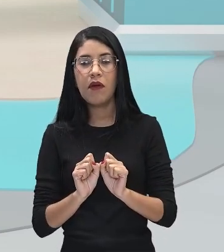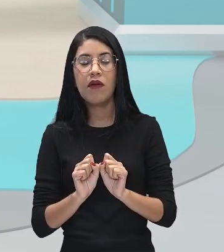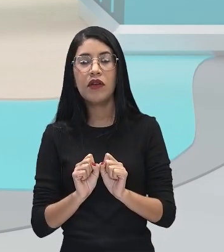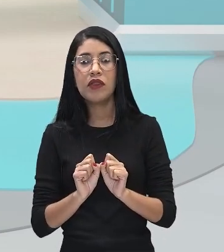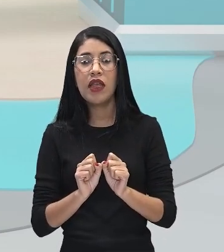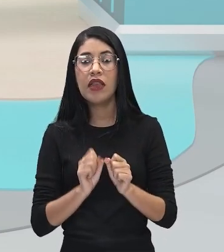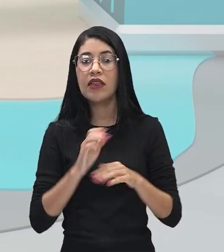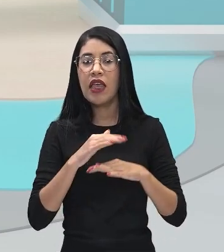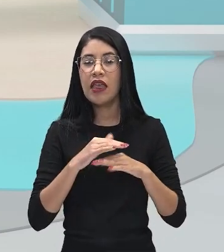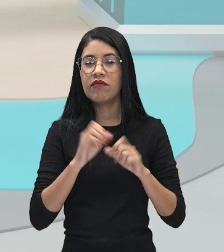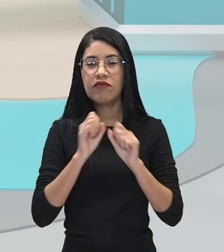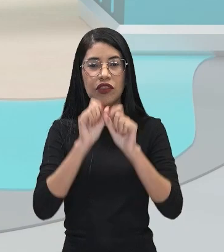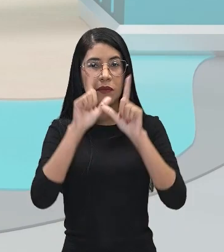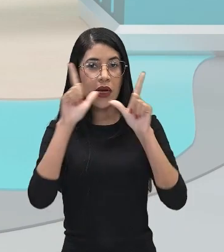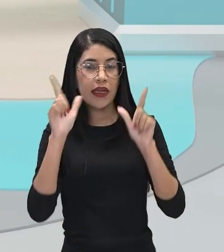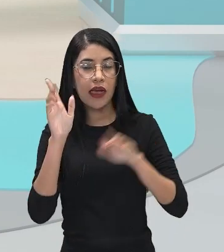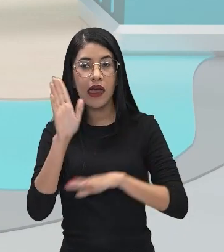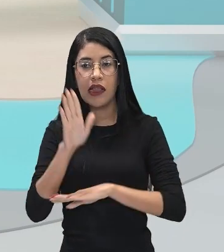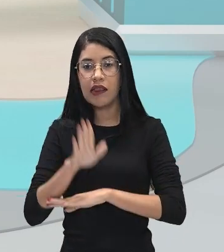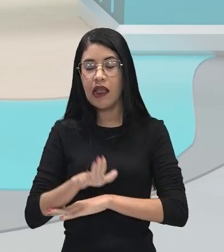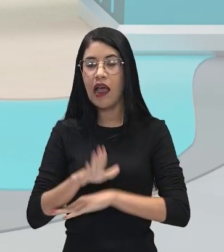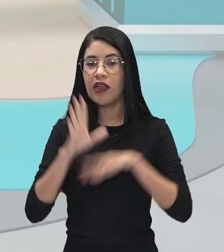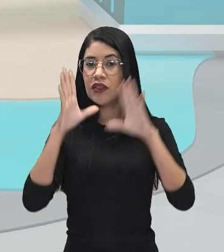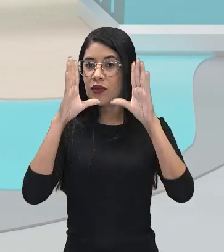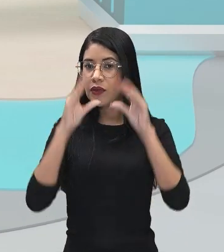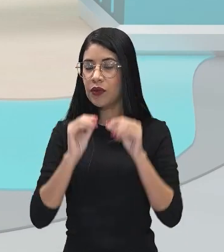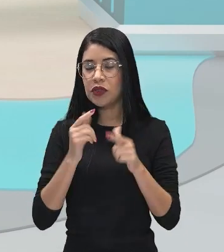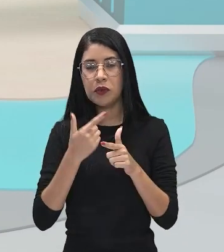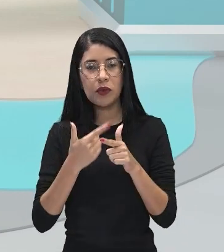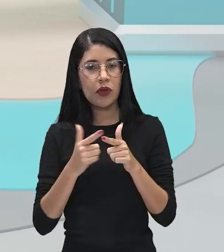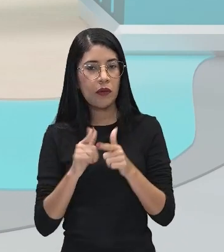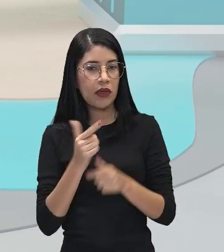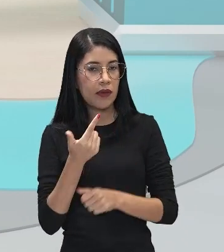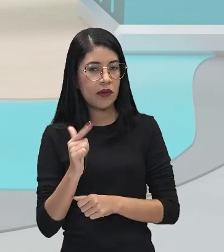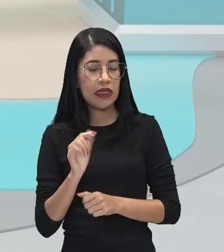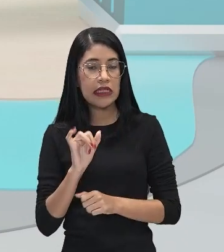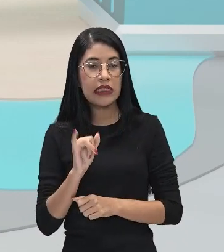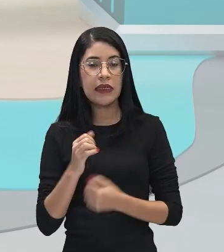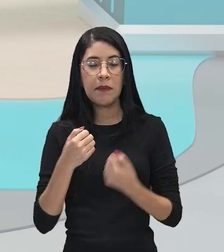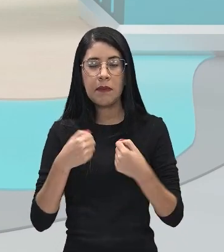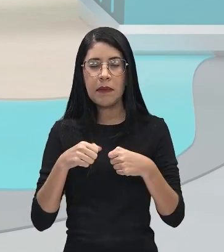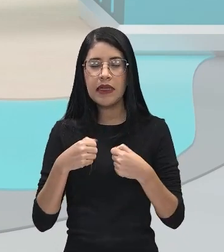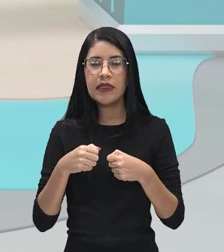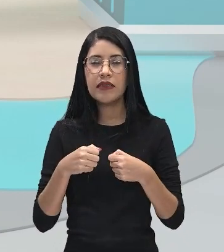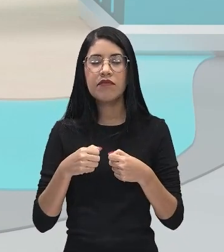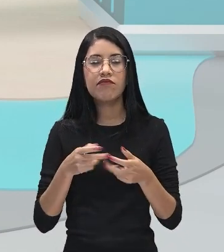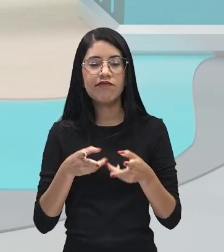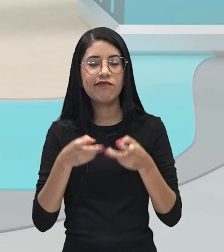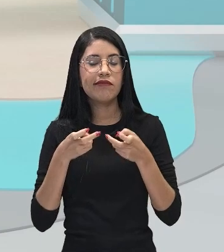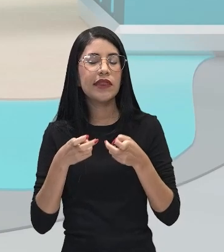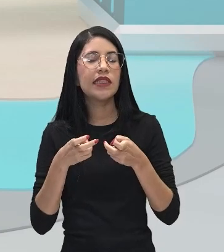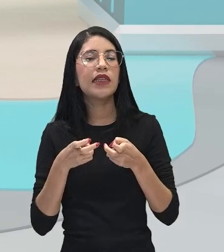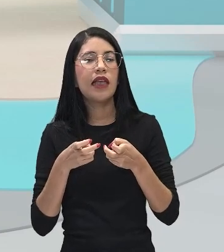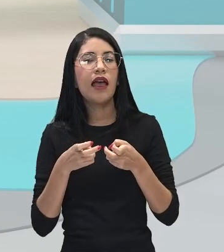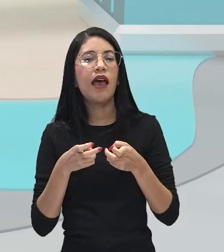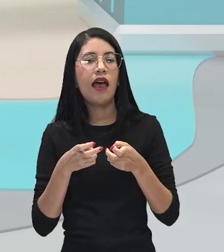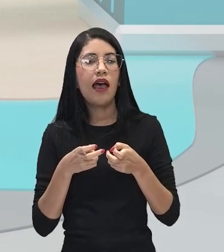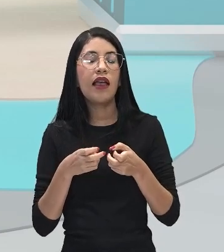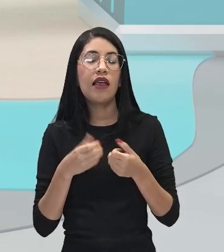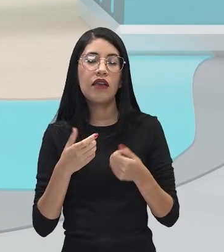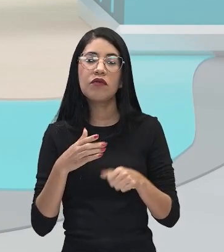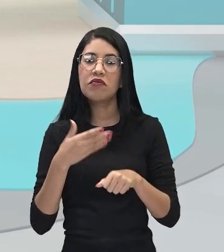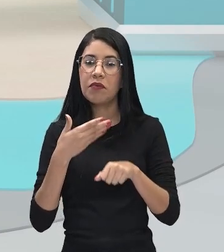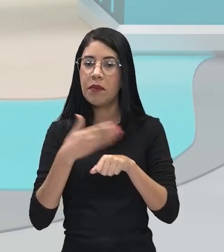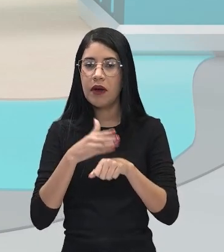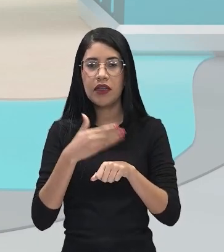da manhã, à tarde ou à noite, não tem problema. Quando você sentir necessidade, você pode realizar esses